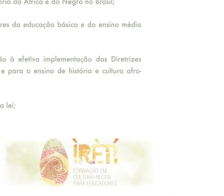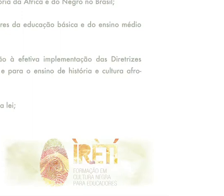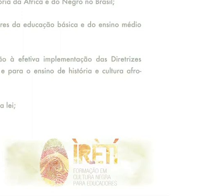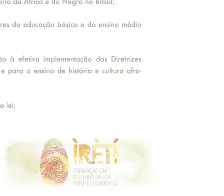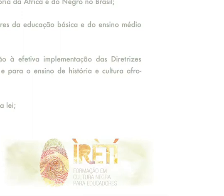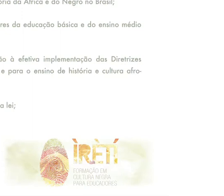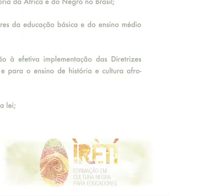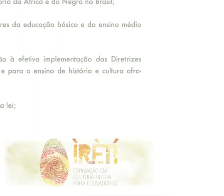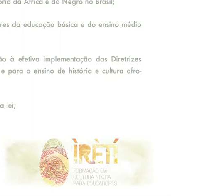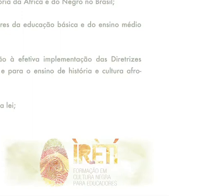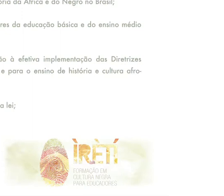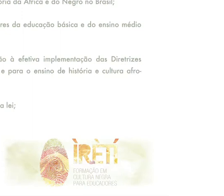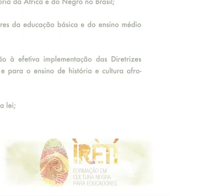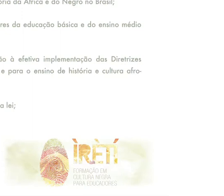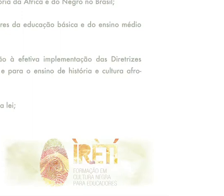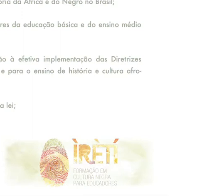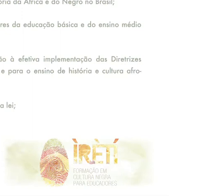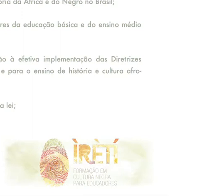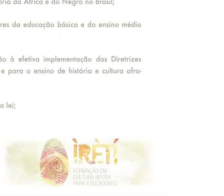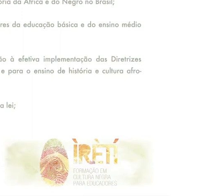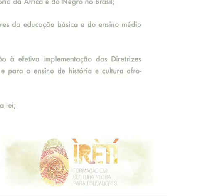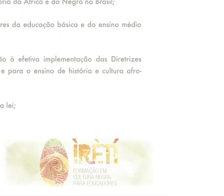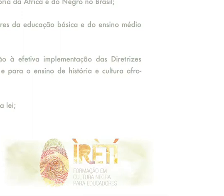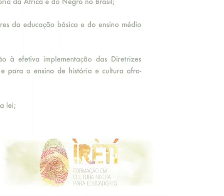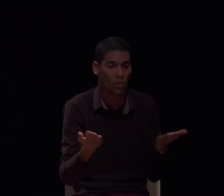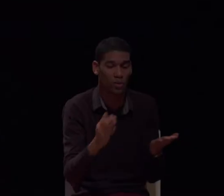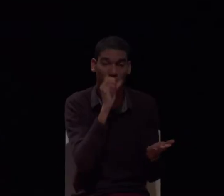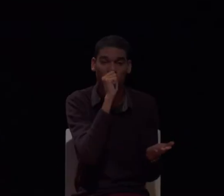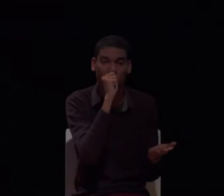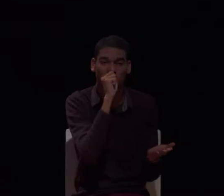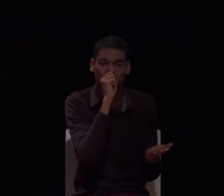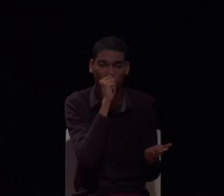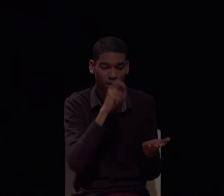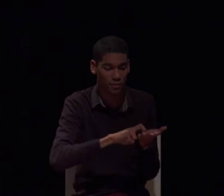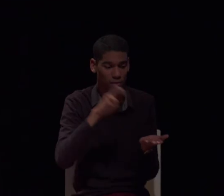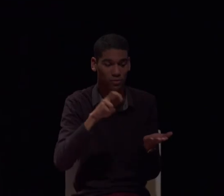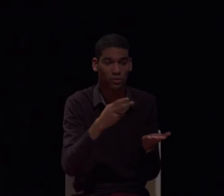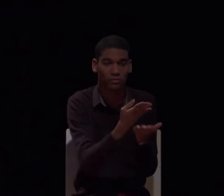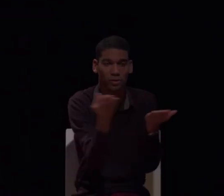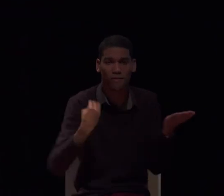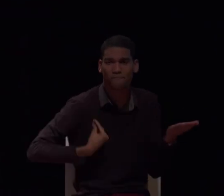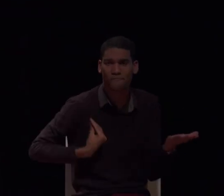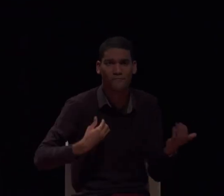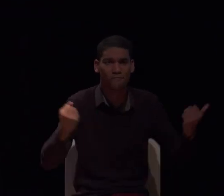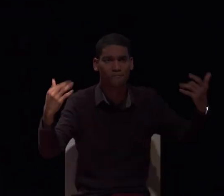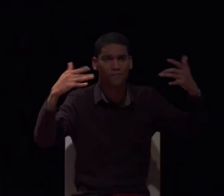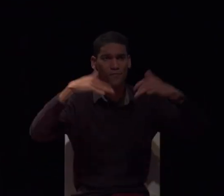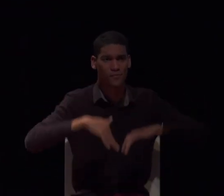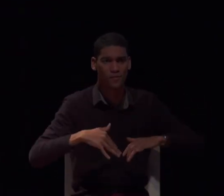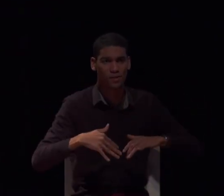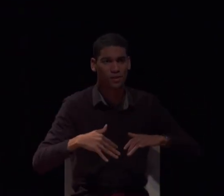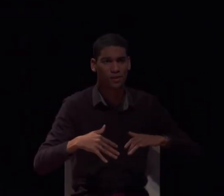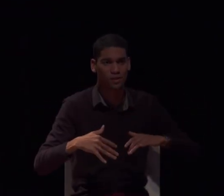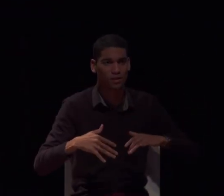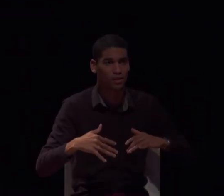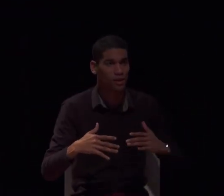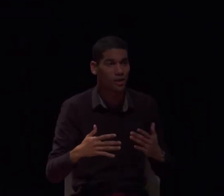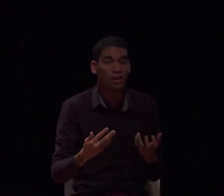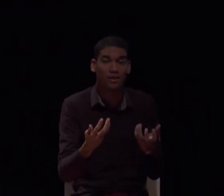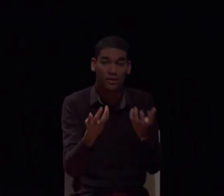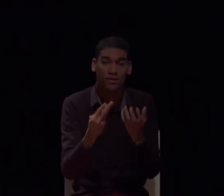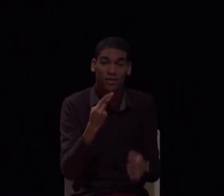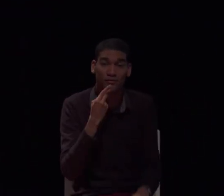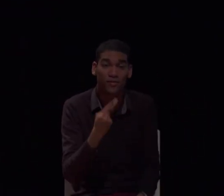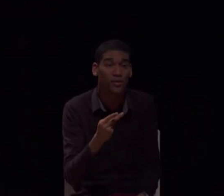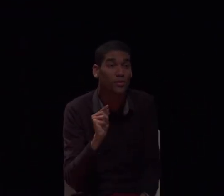lei haja visto todos vocês neste sábado de manhã aqui nesse auditório é e queria também